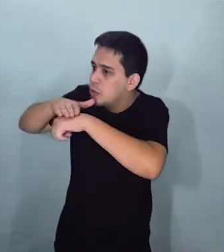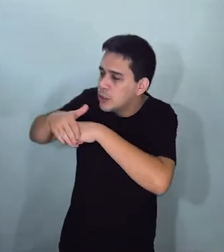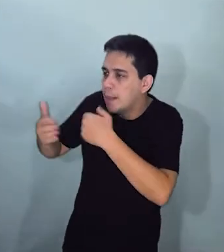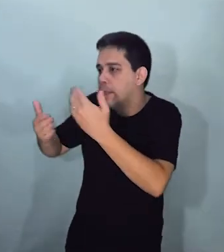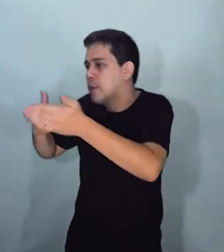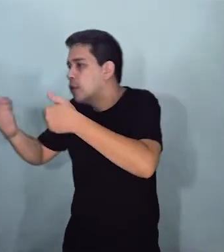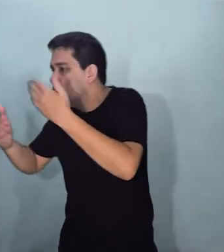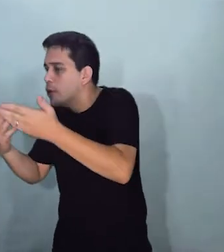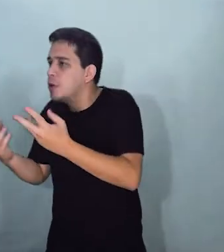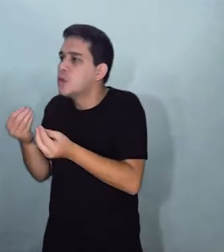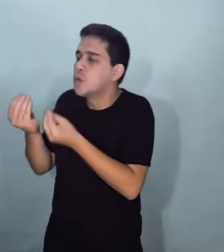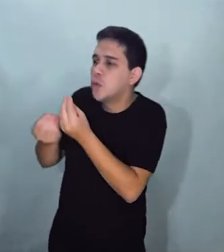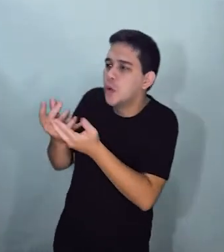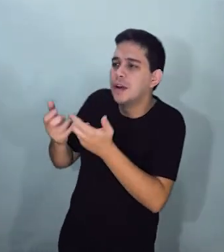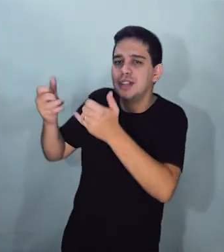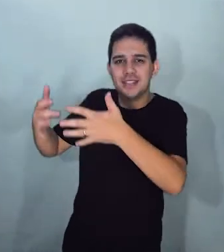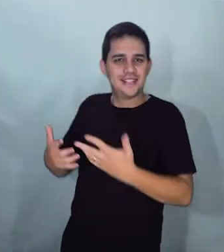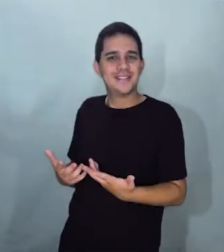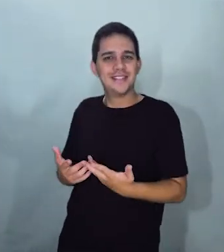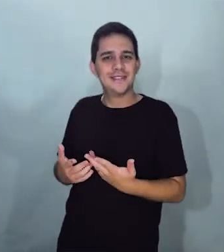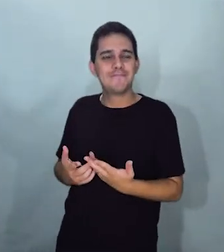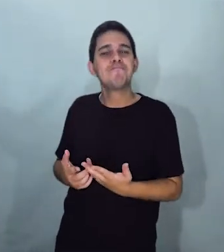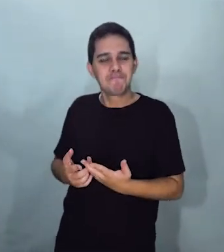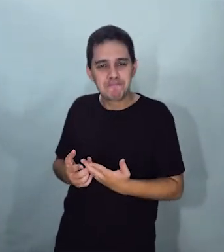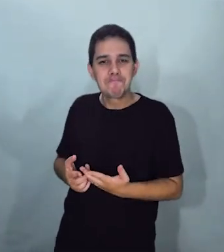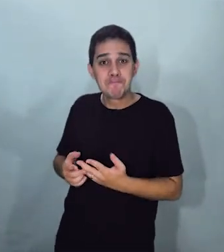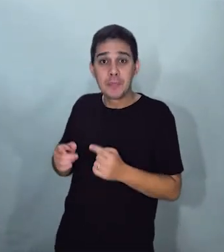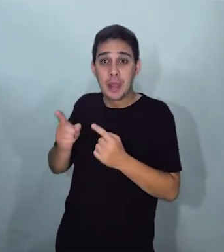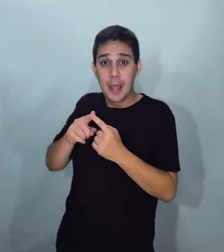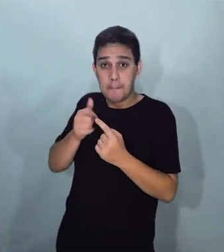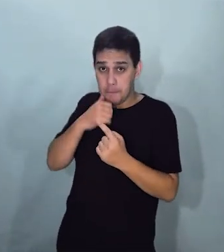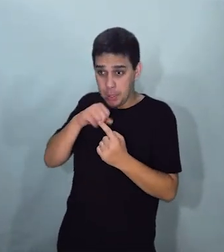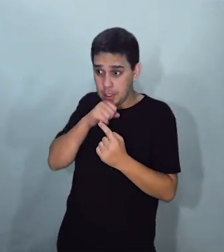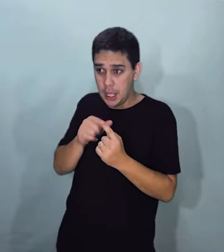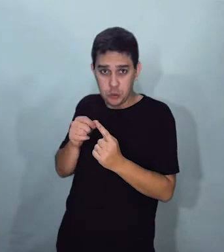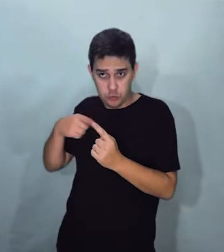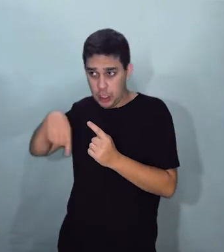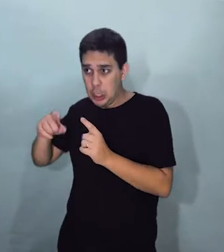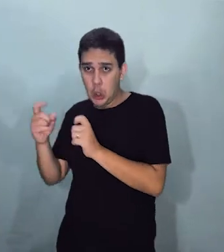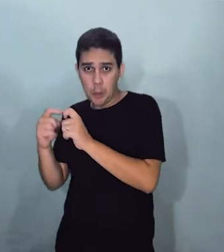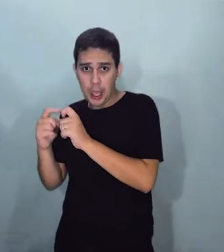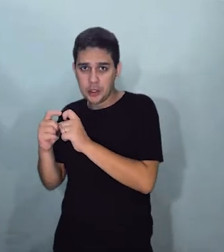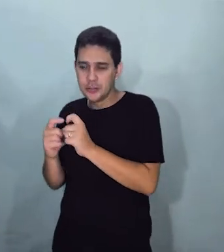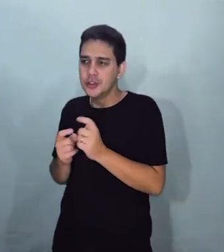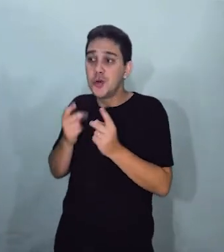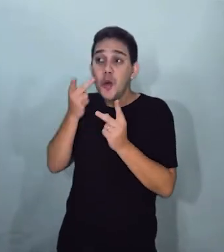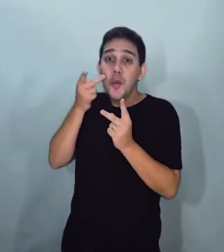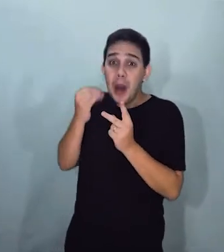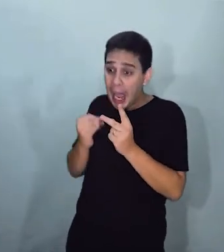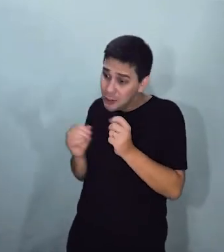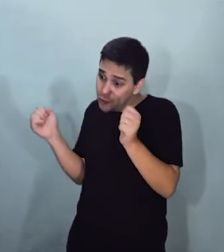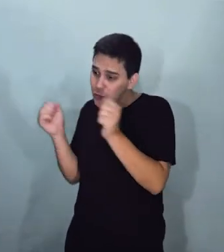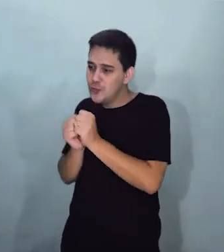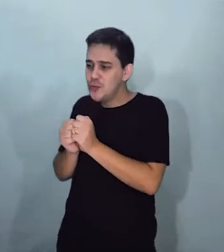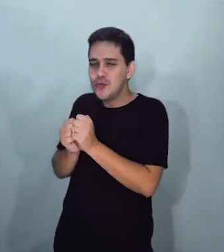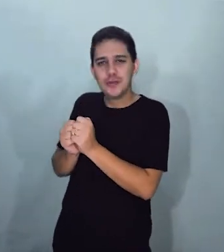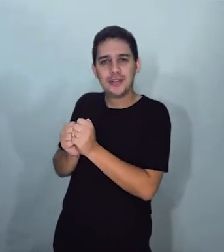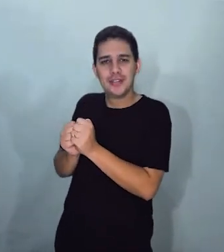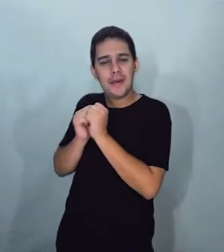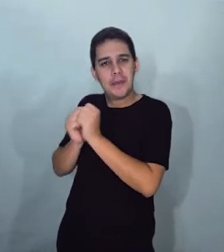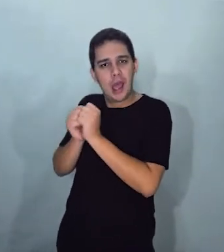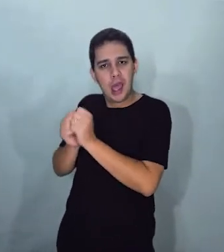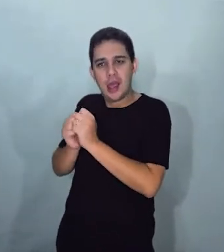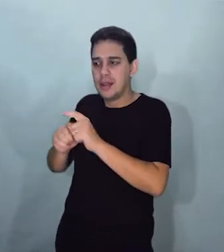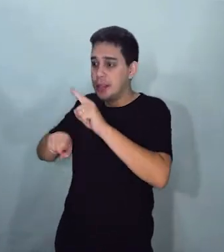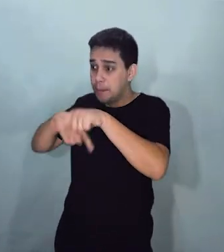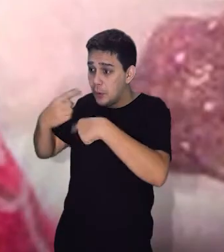acompanhando os exames, acompanhando o nascimento e depois registrando essa criança e garantindo uma série de direitos